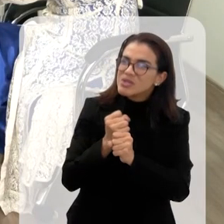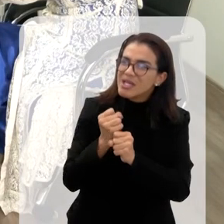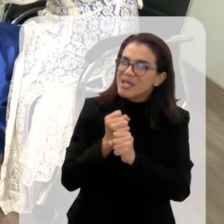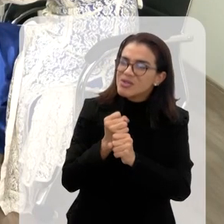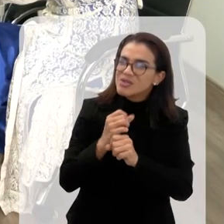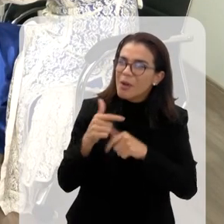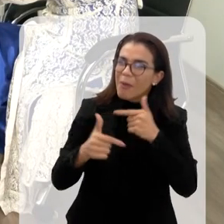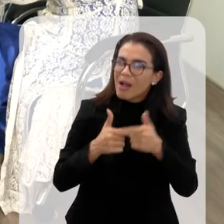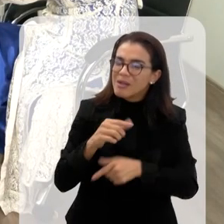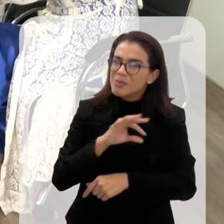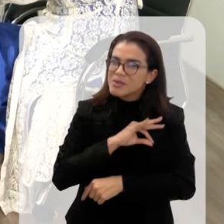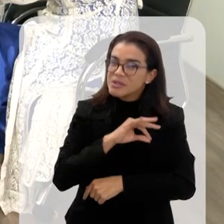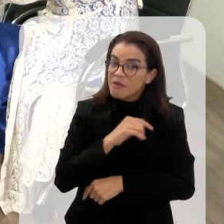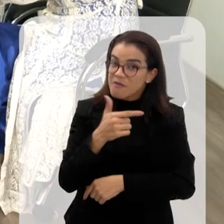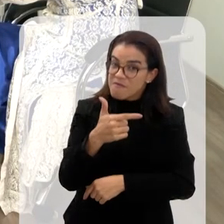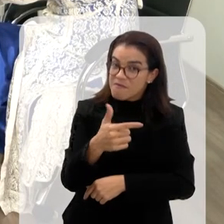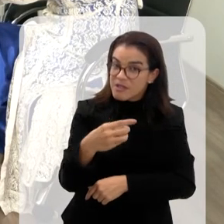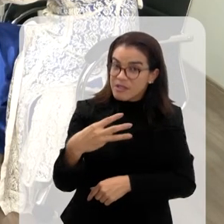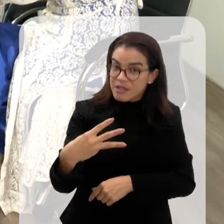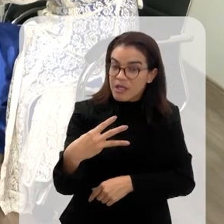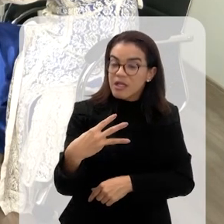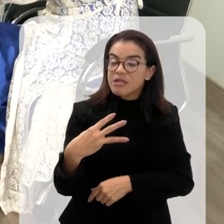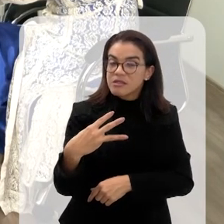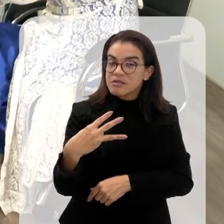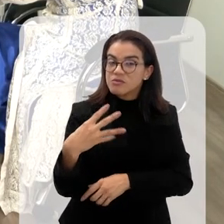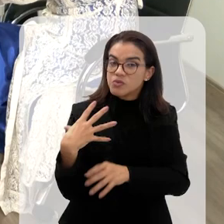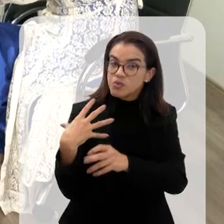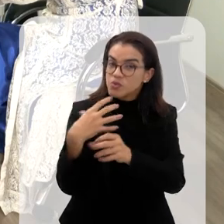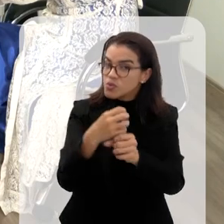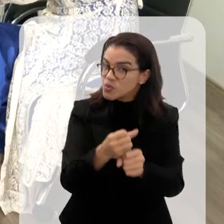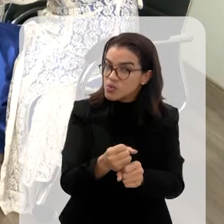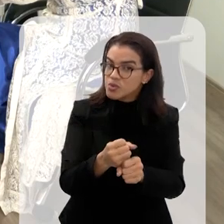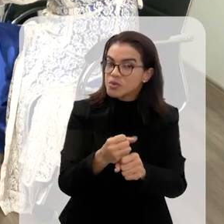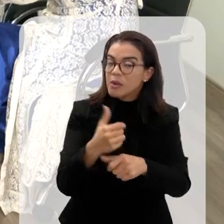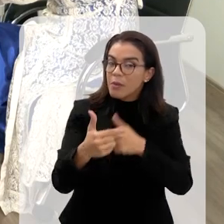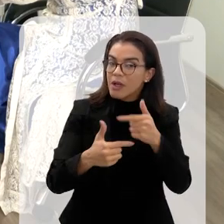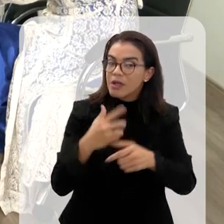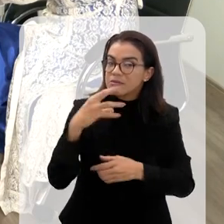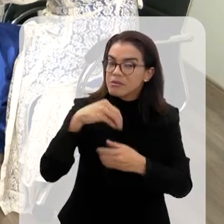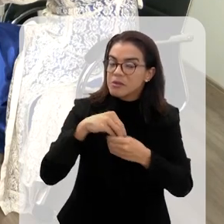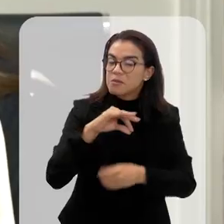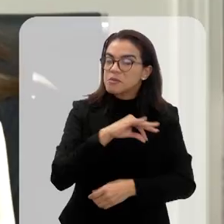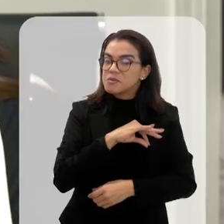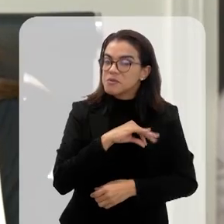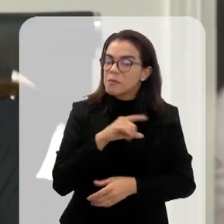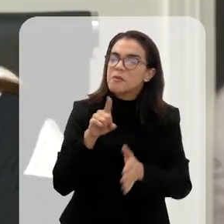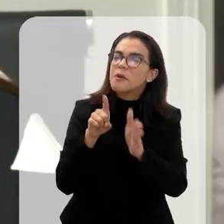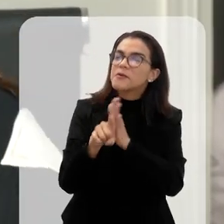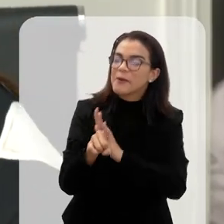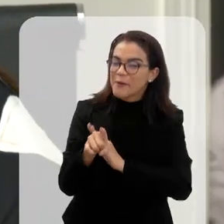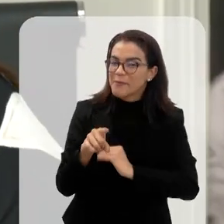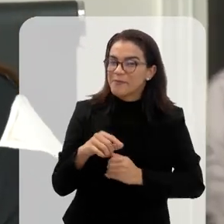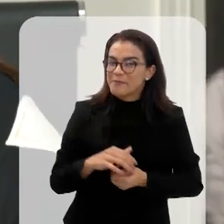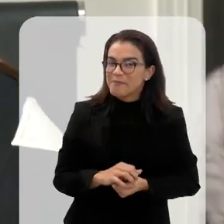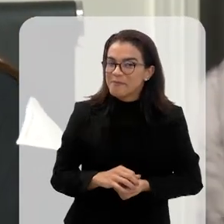quantos anos de polícia? Tenho 23. 23 anos de polícia. Vou lhe fazer uma pergunta.